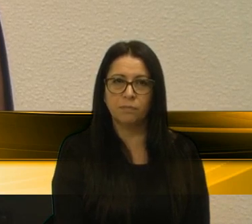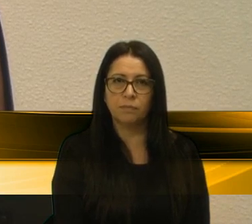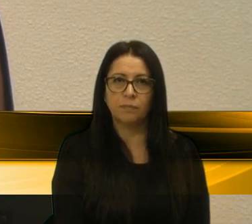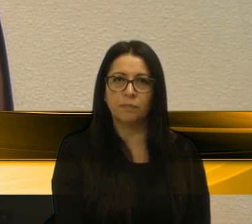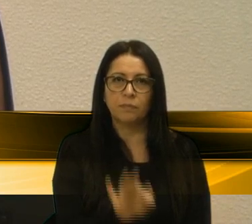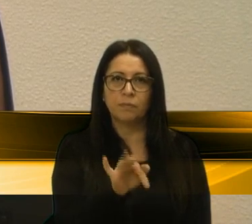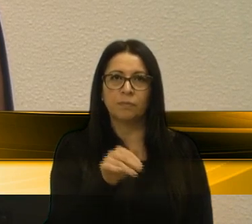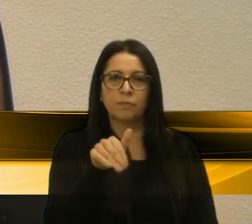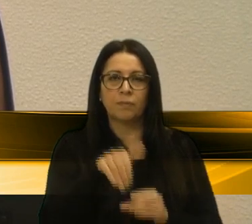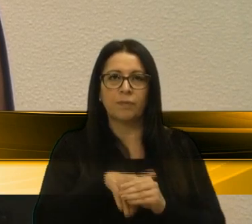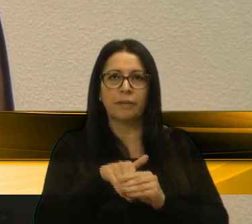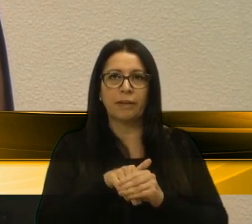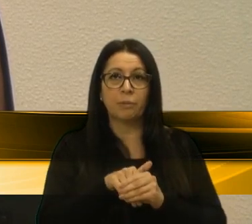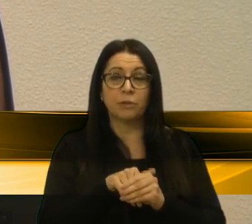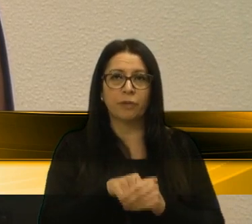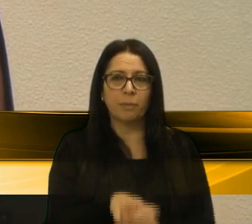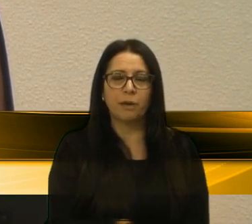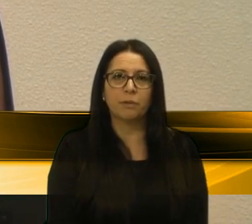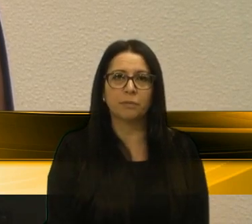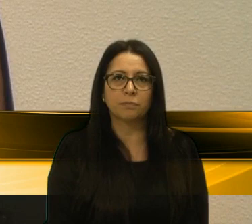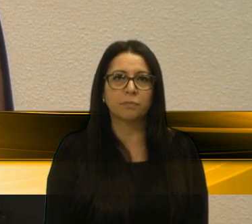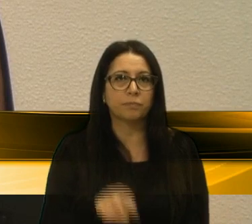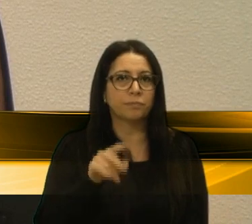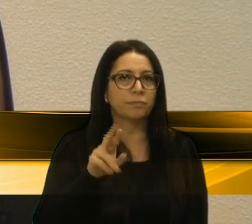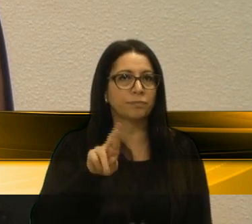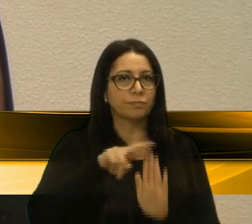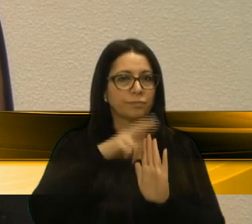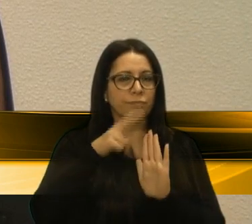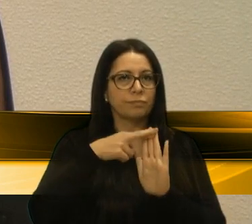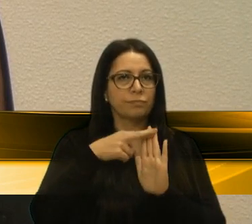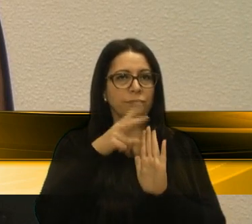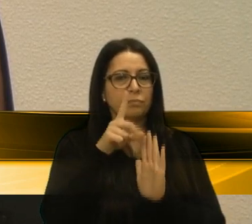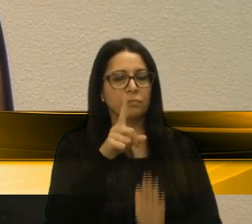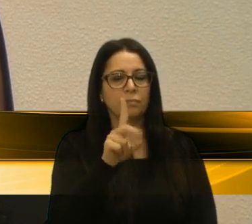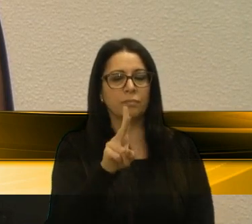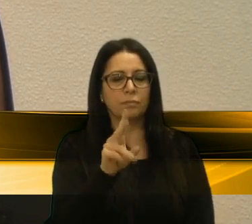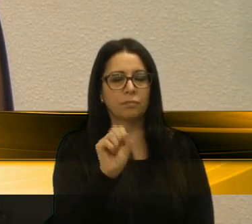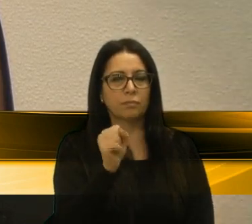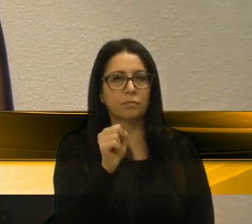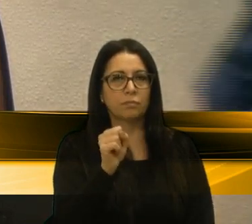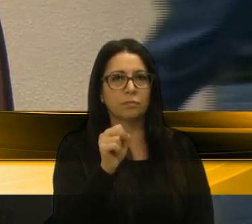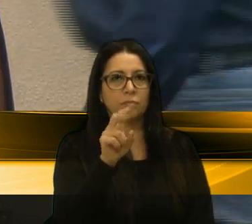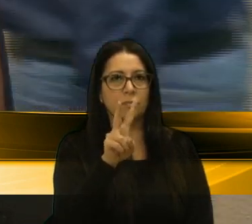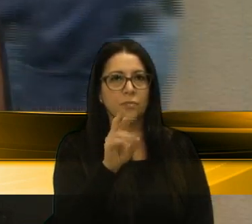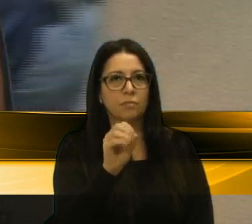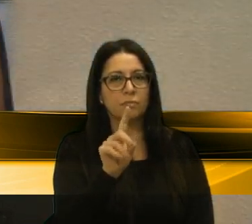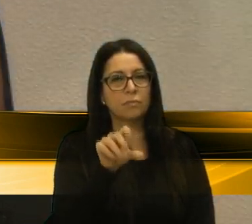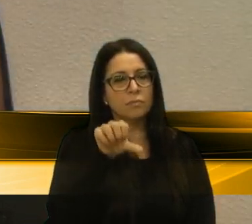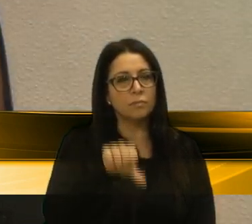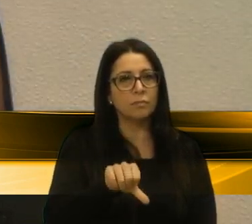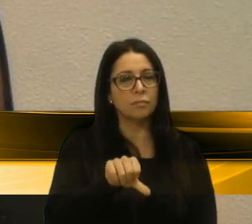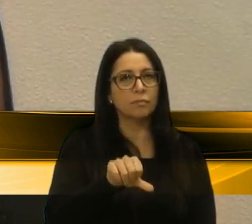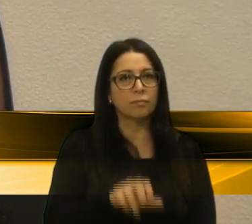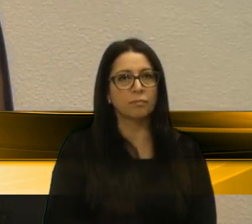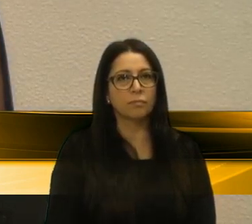Encerrada a votação. O requerimento 128 de 2019